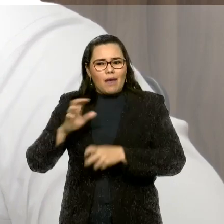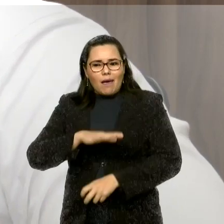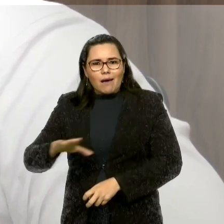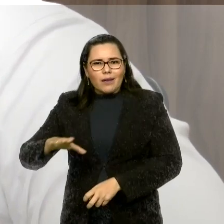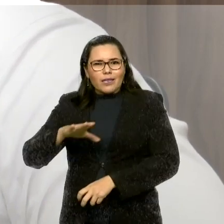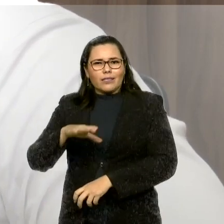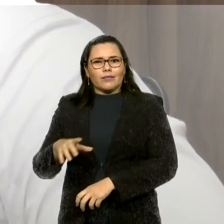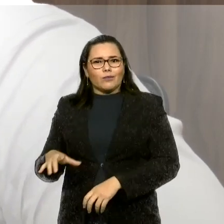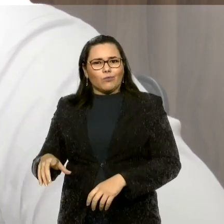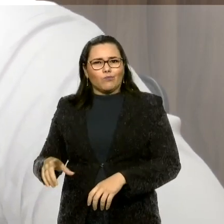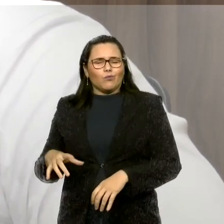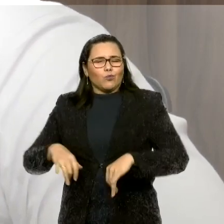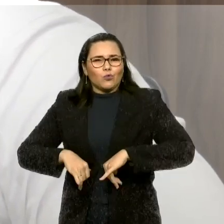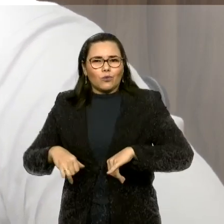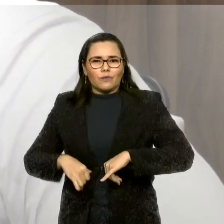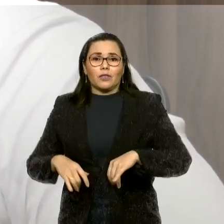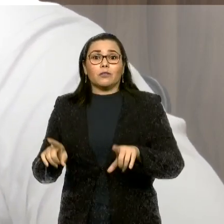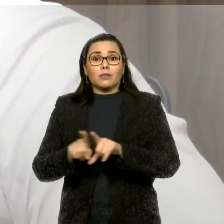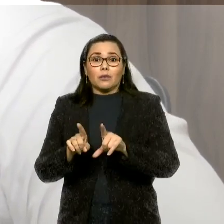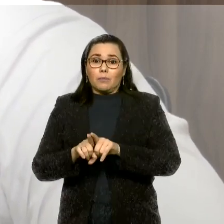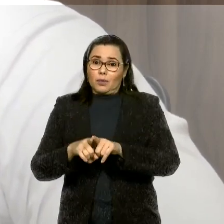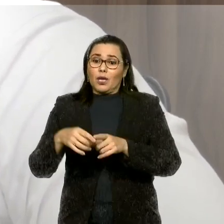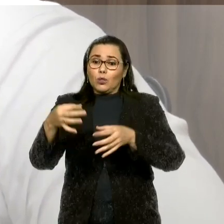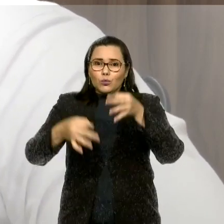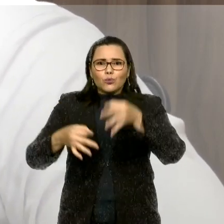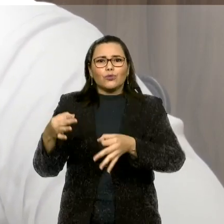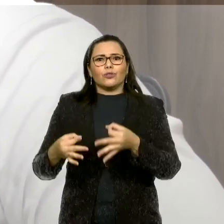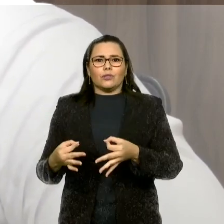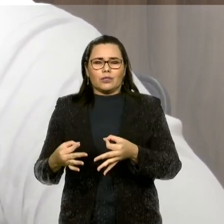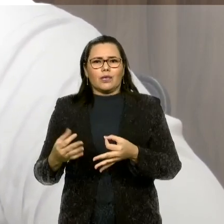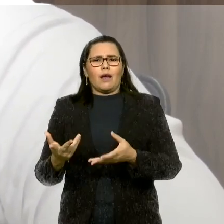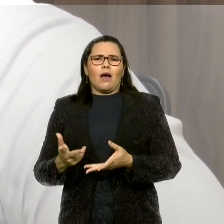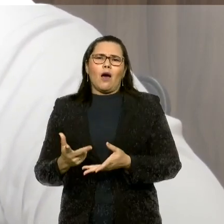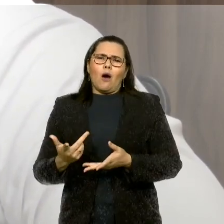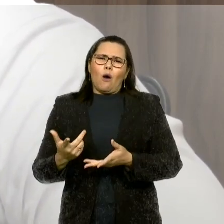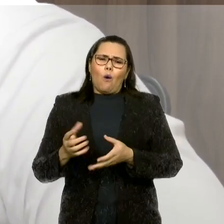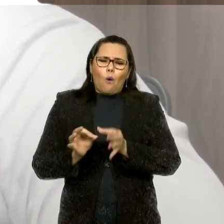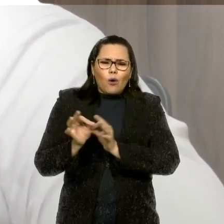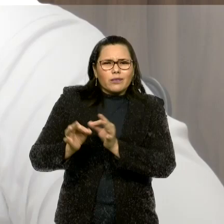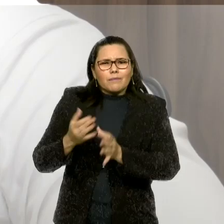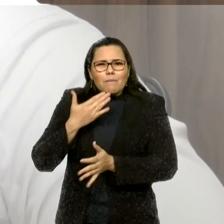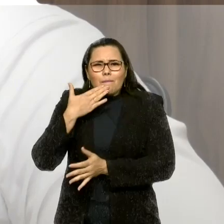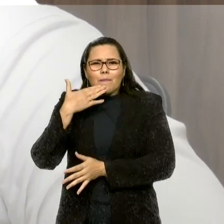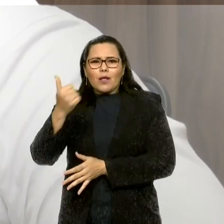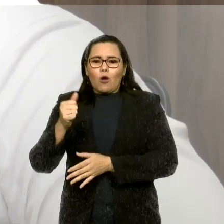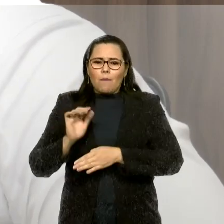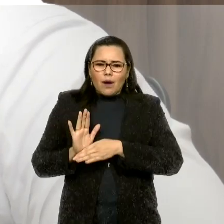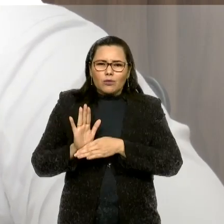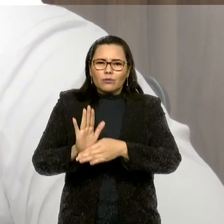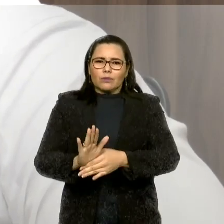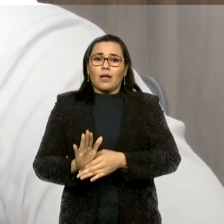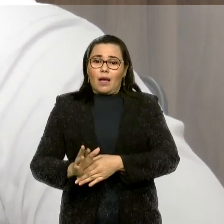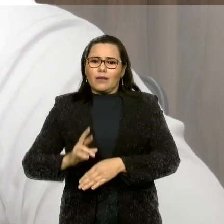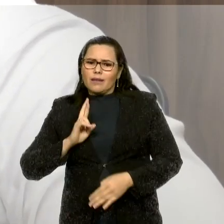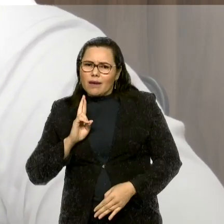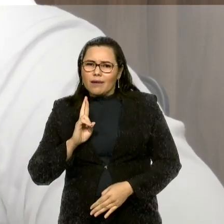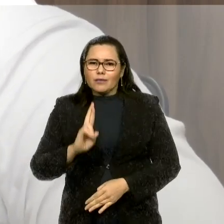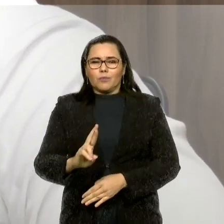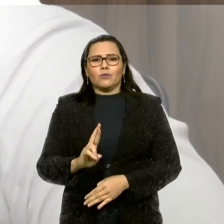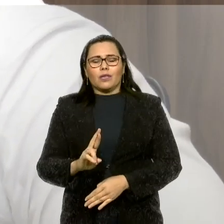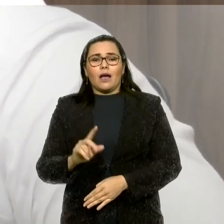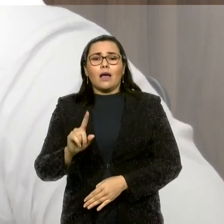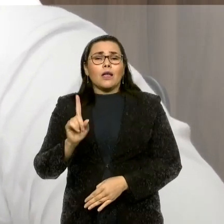casos e que o sistema de Justiça também consiga se aperfeiçoar cada vez mais para dar uma resposta não só à